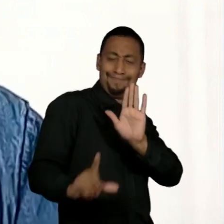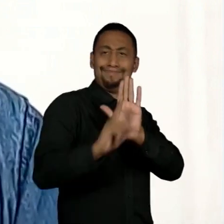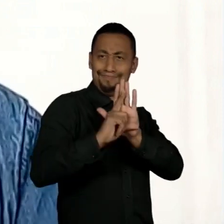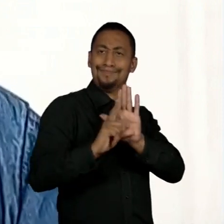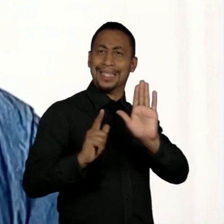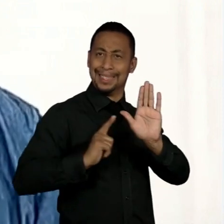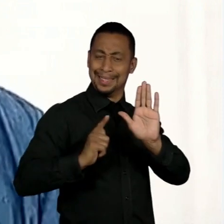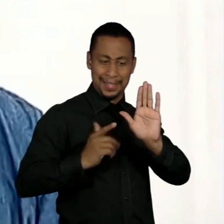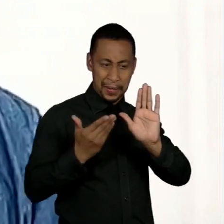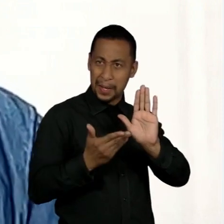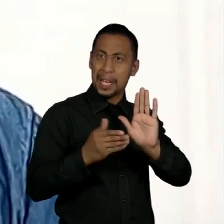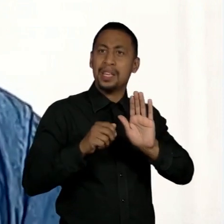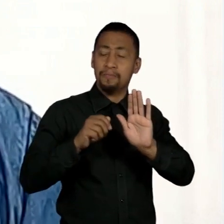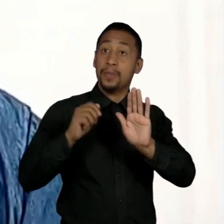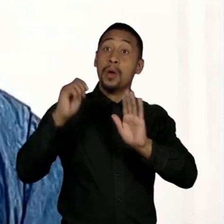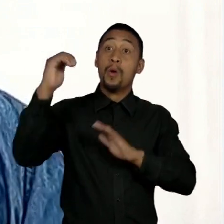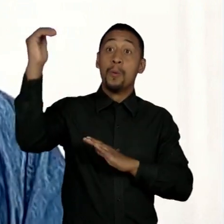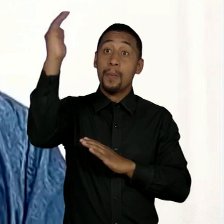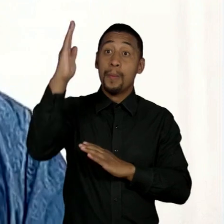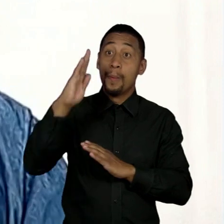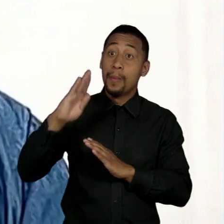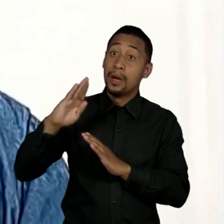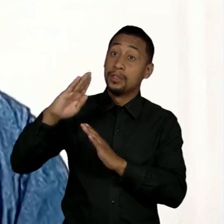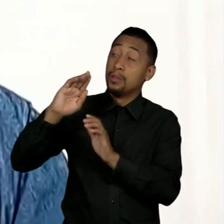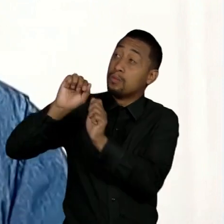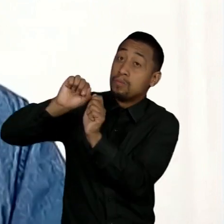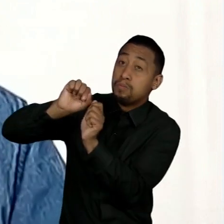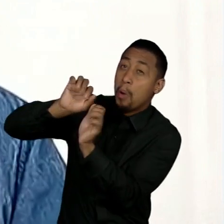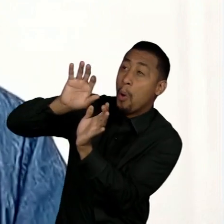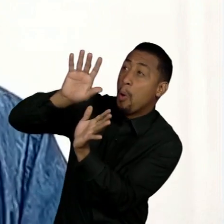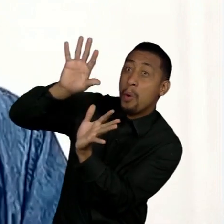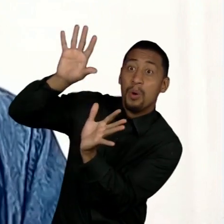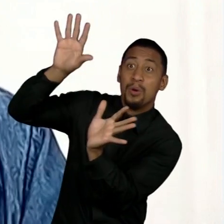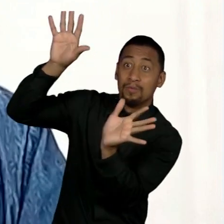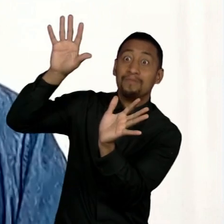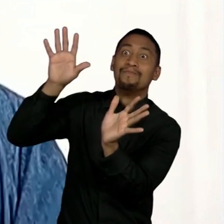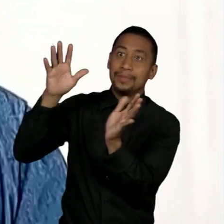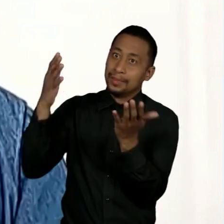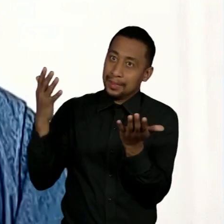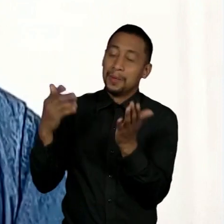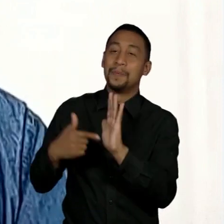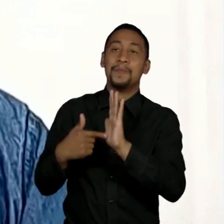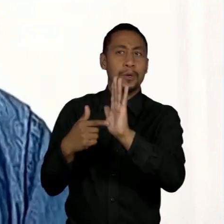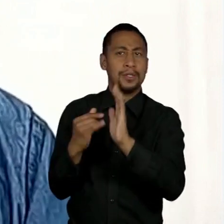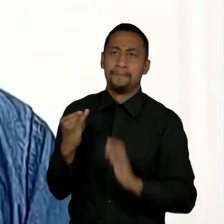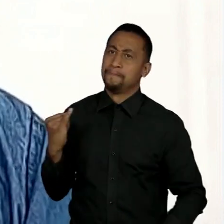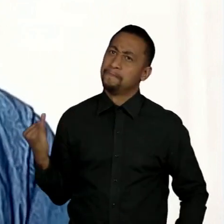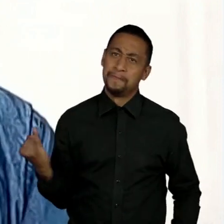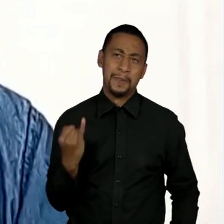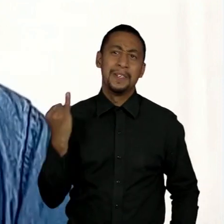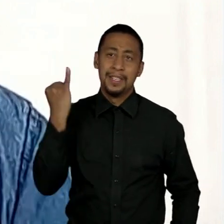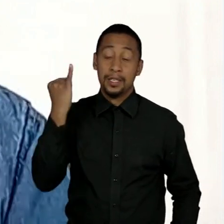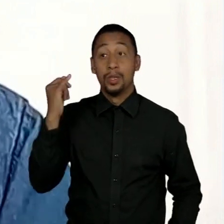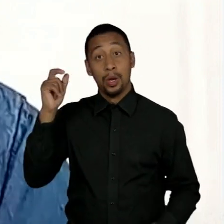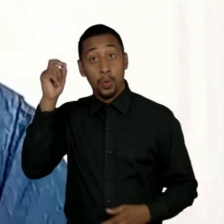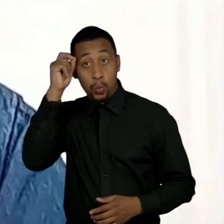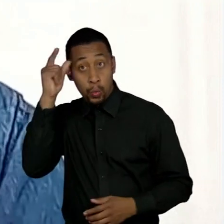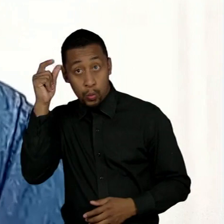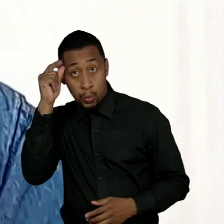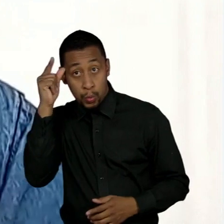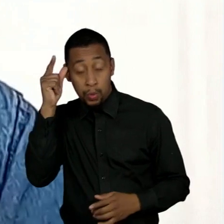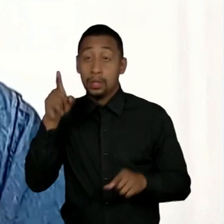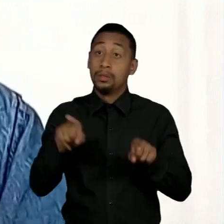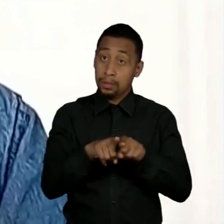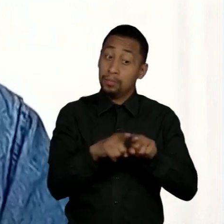conotação nacional, isto denota toda a importância que ela tem tanto no aspecto cultural quanto no